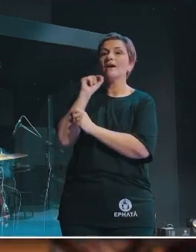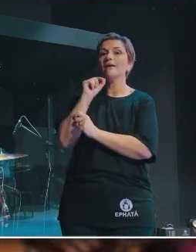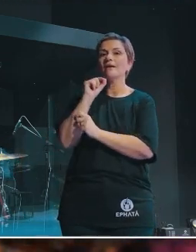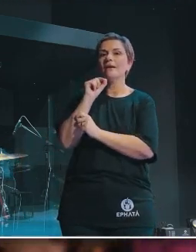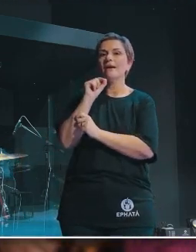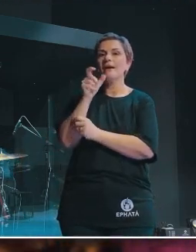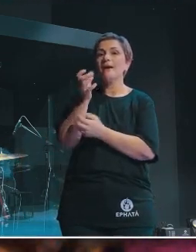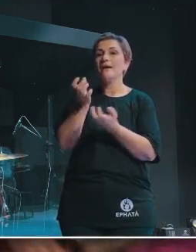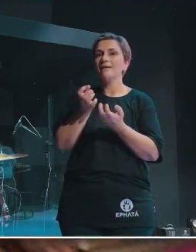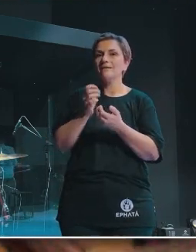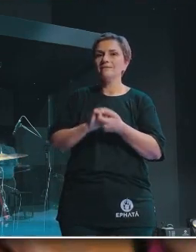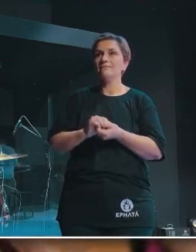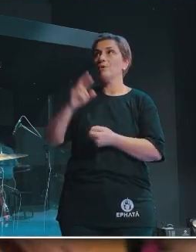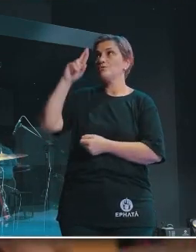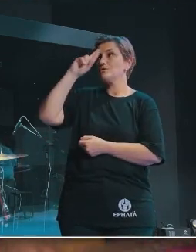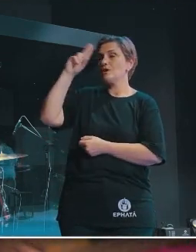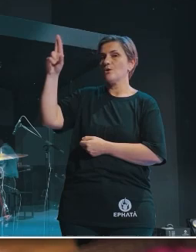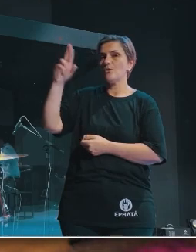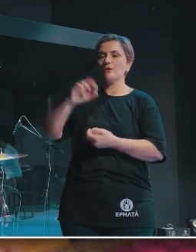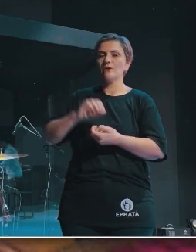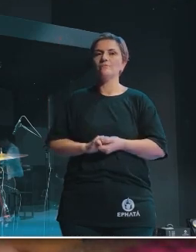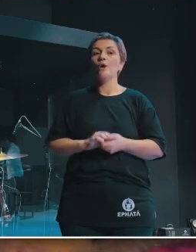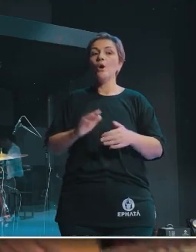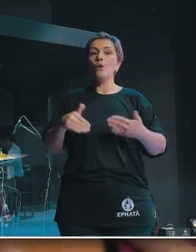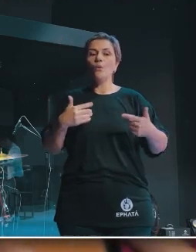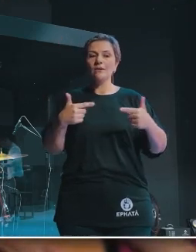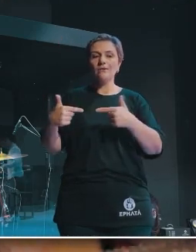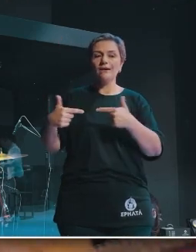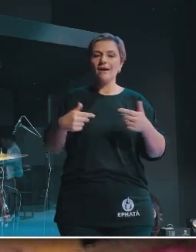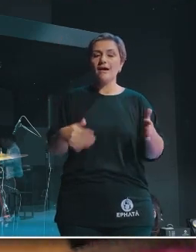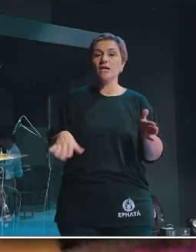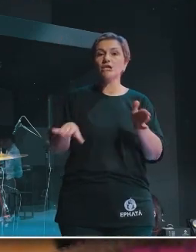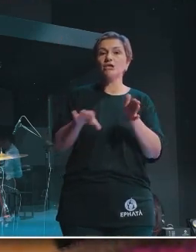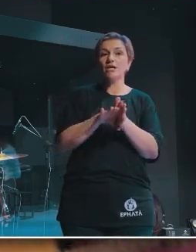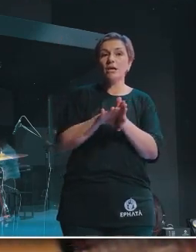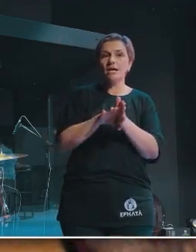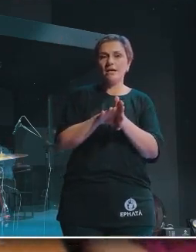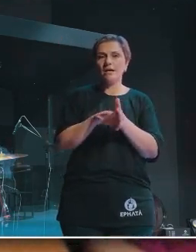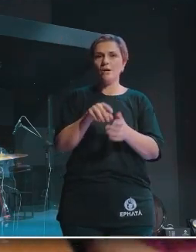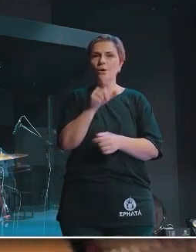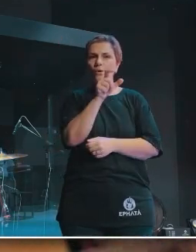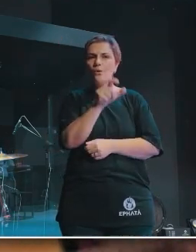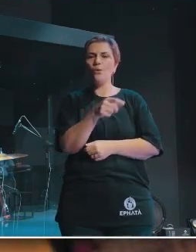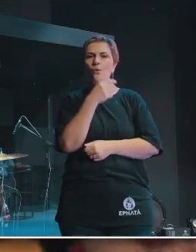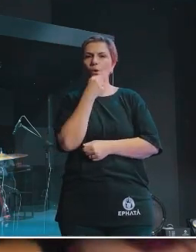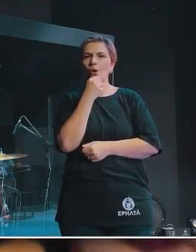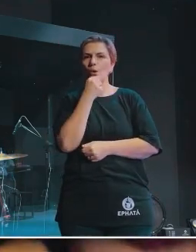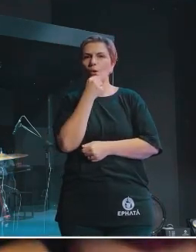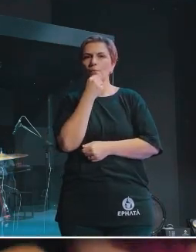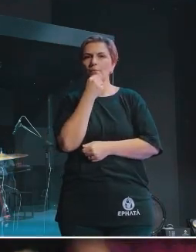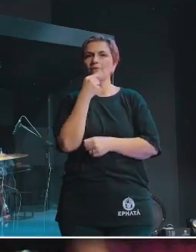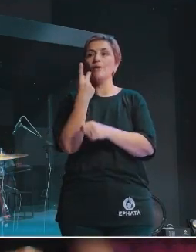quem? Eu vou repetir. Quando a guerra chega, Josafá buscou quem?